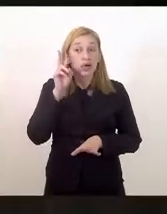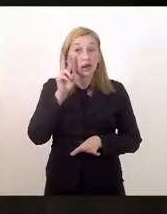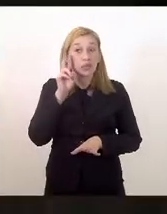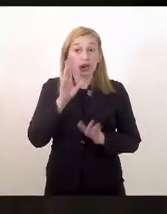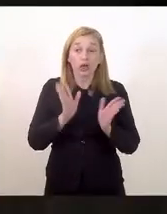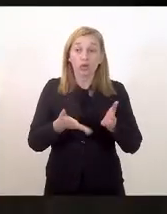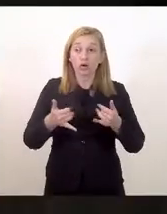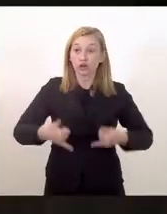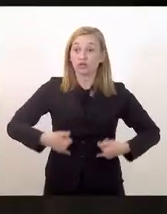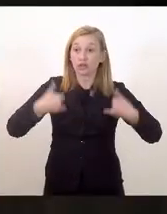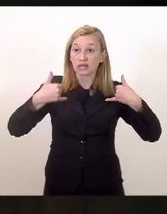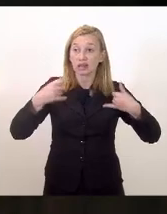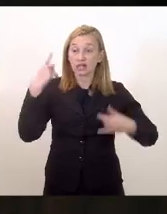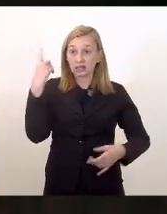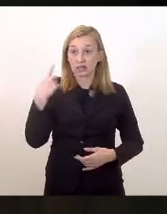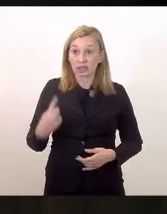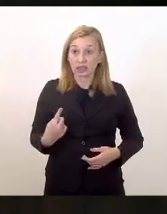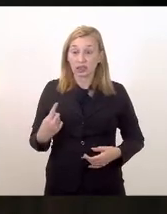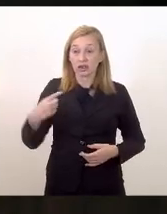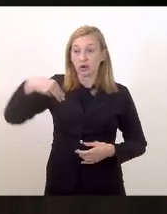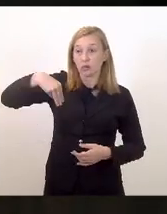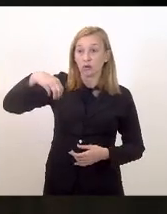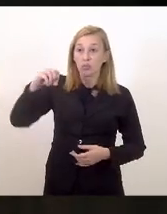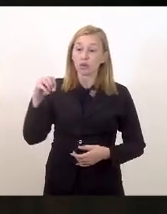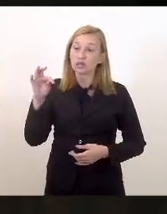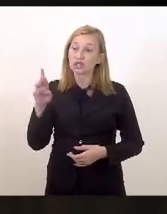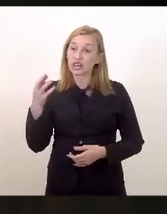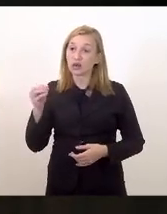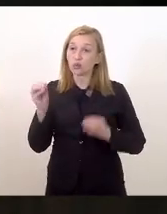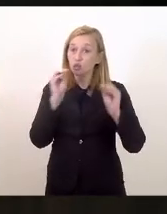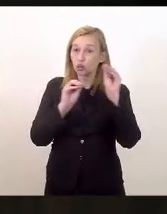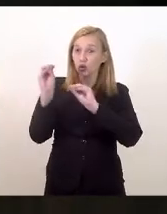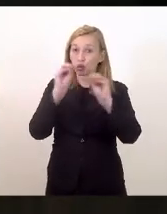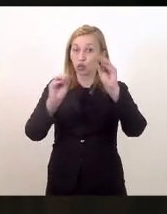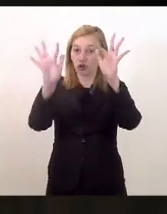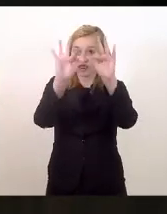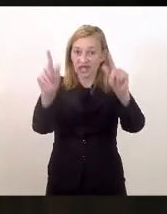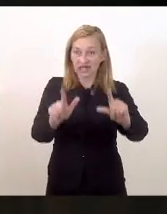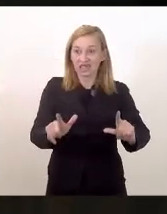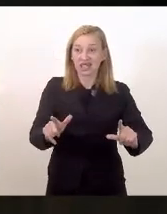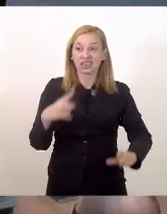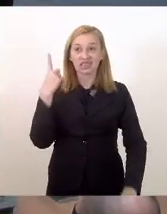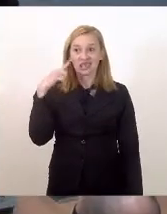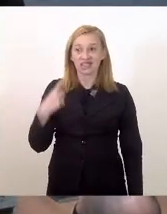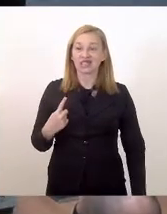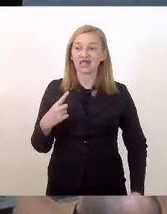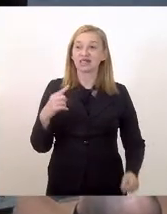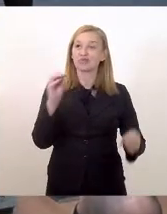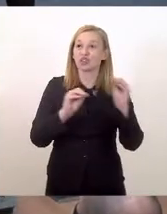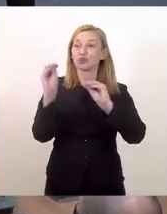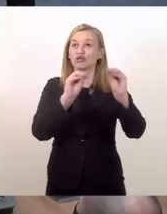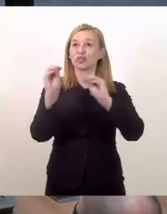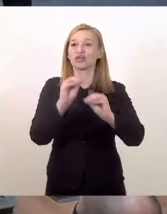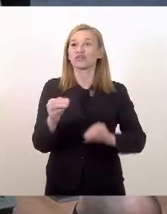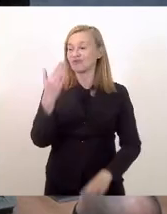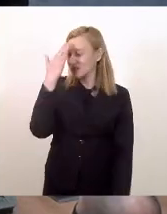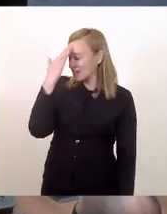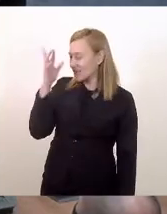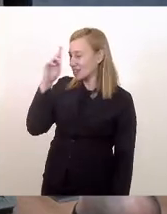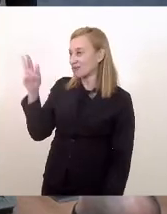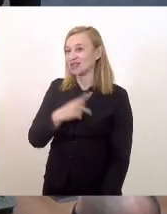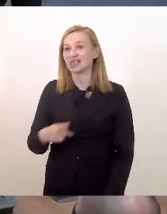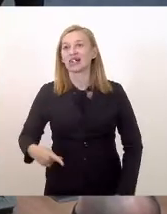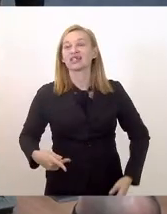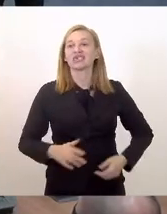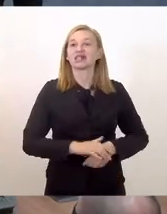é aniversário da Dani Monteiro. Deixar beijos aí. Felicidades, Dani. Beijos, beijos. Valeu, presidente.